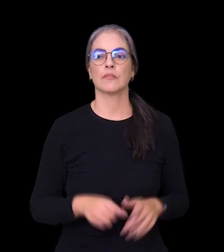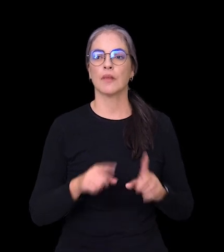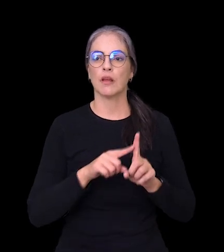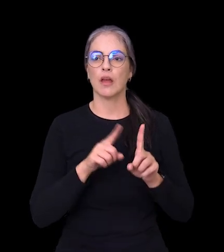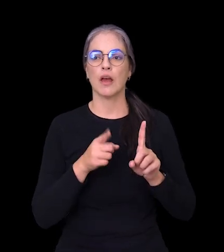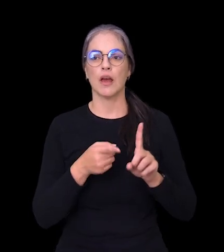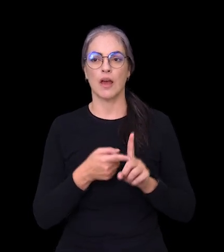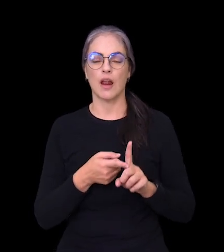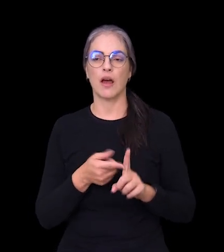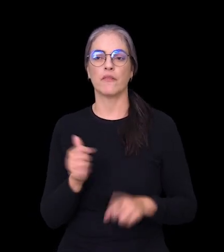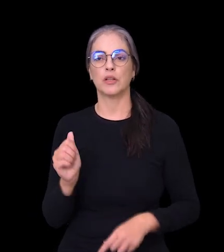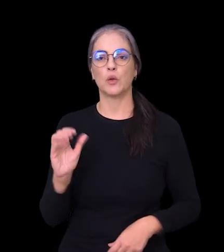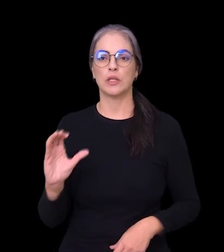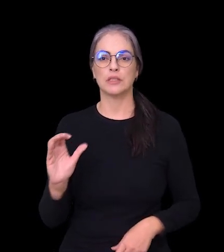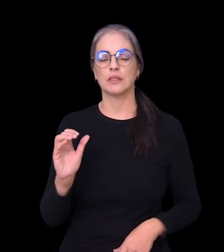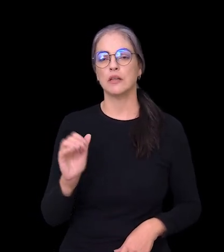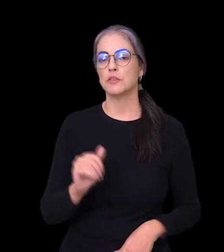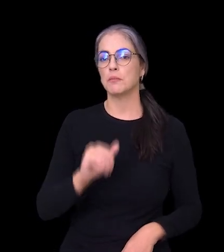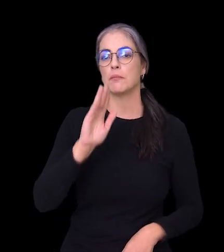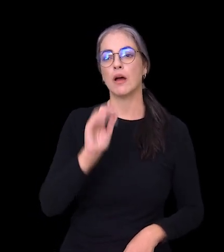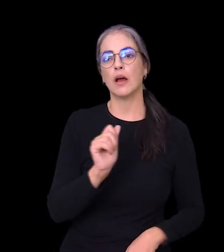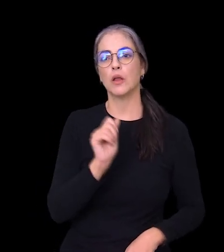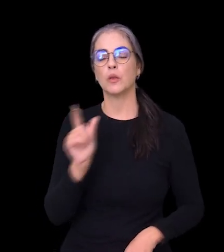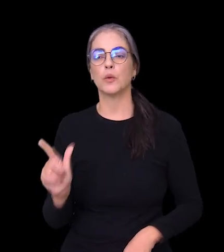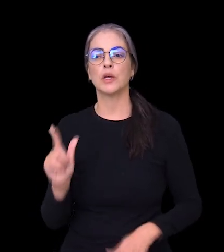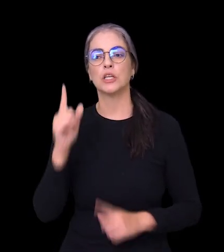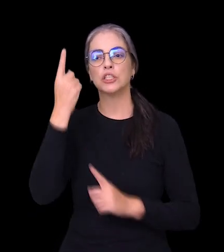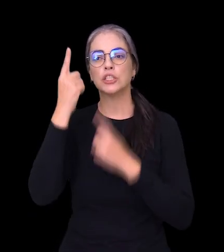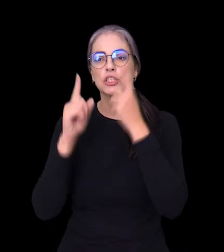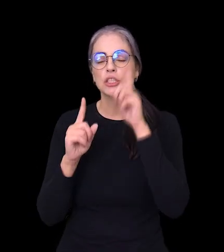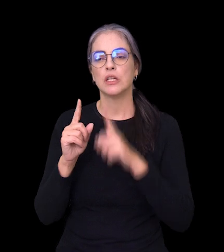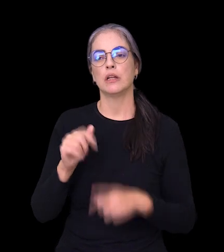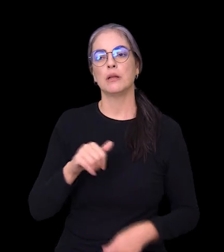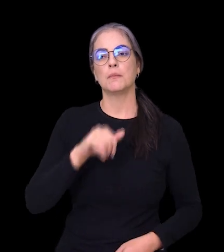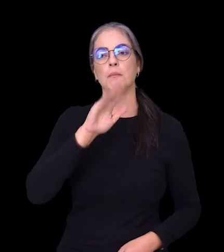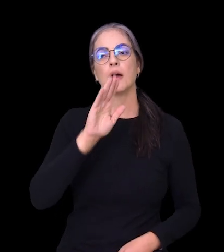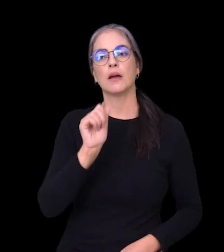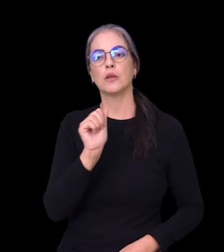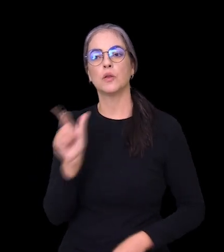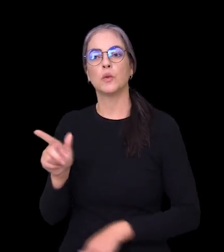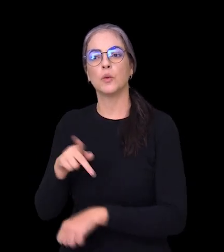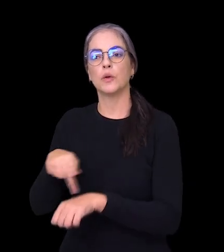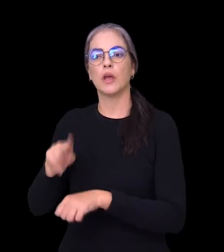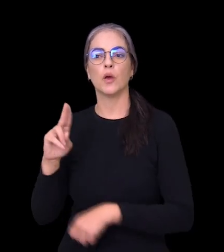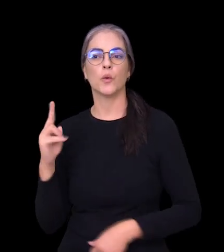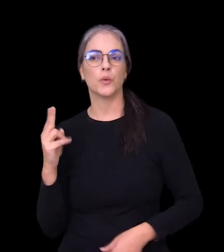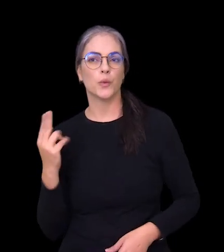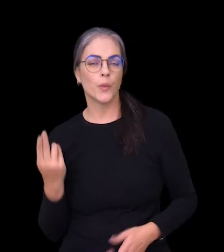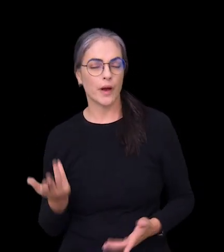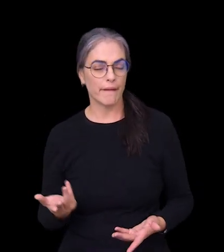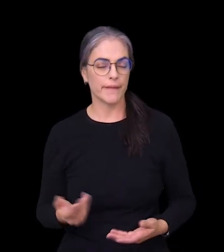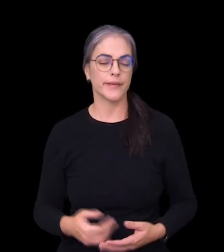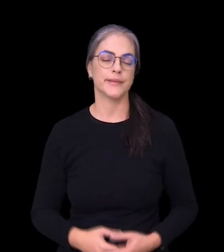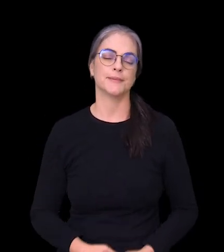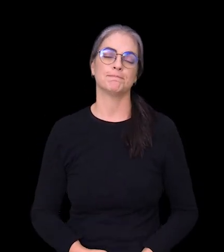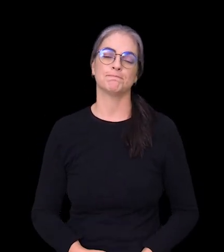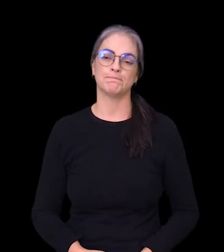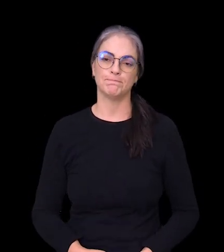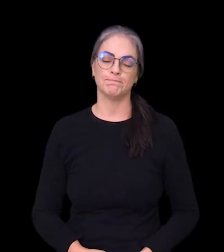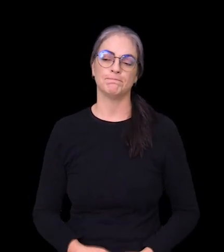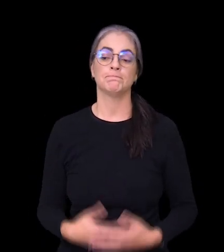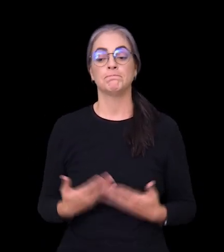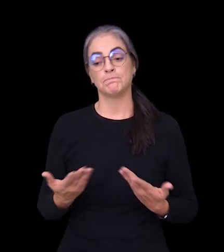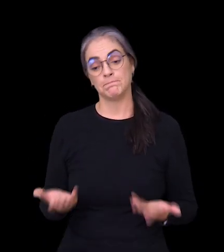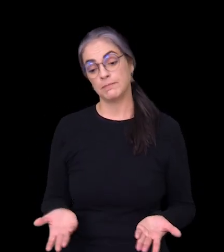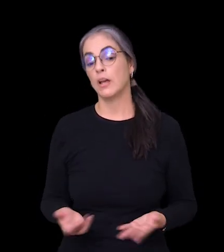do que Chile, do que Uruguai, né? Então, a gente tem várias experiências aí trazendo que é